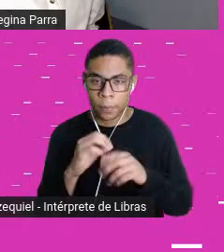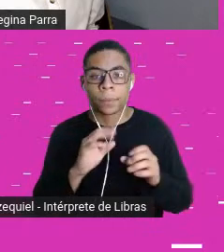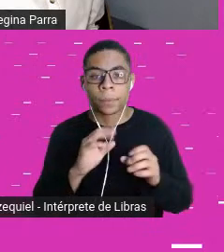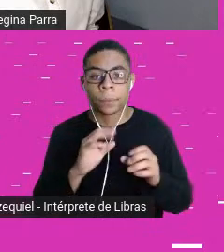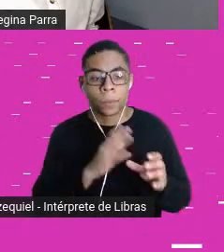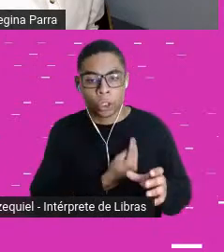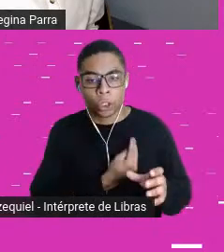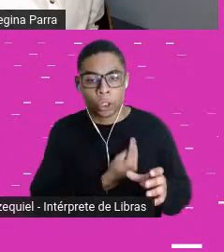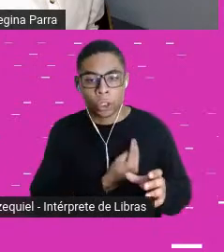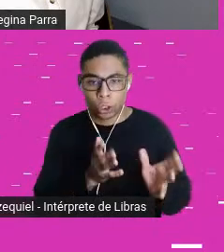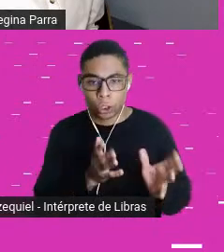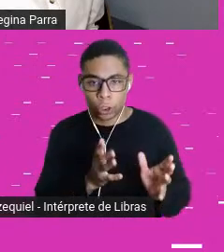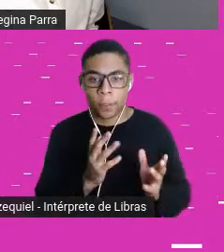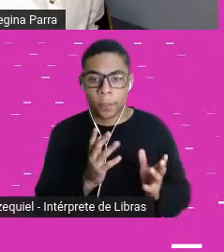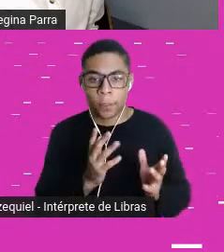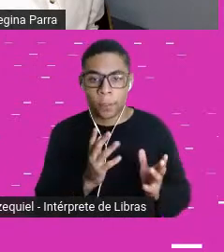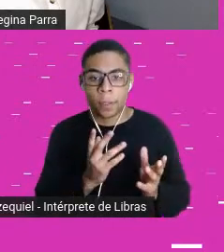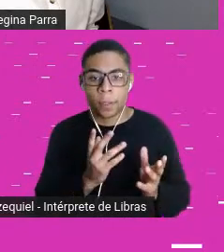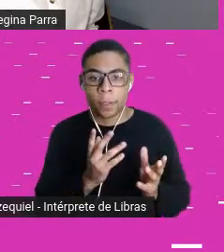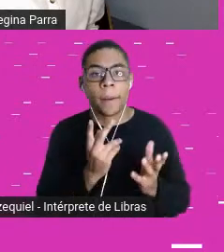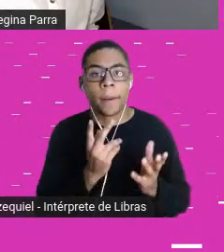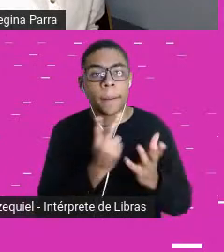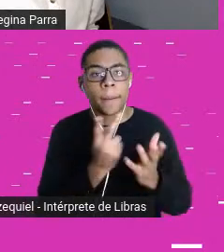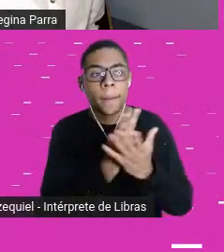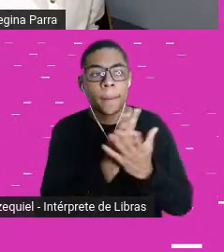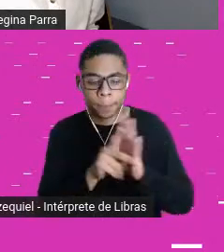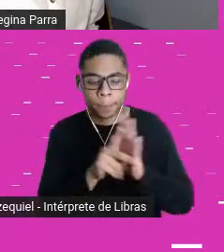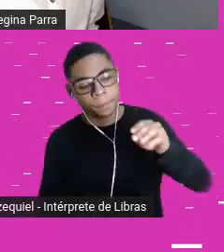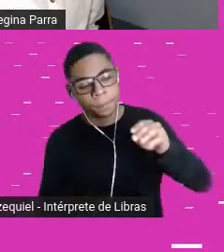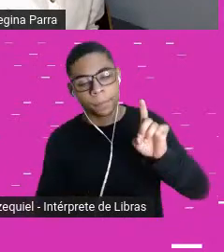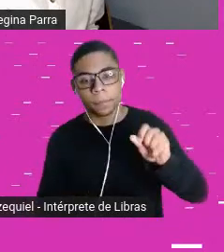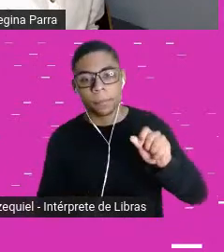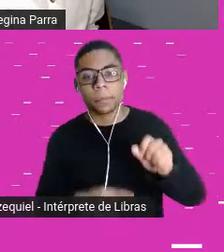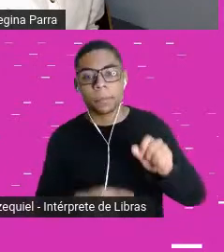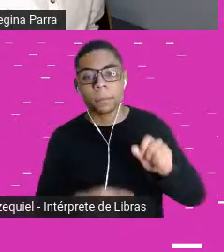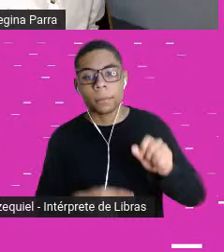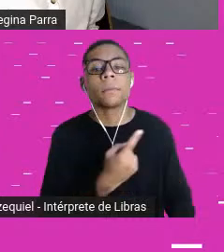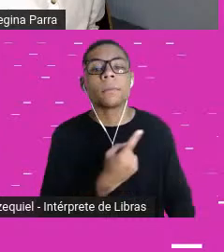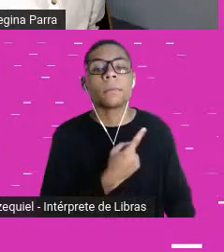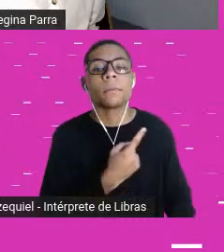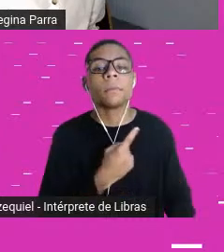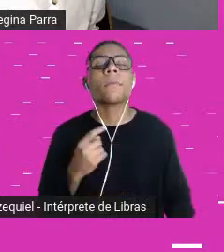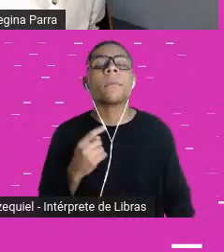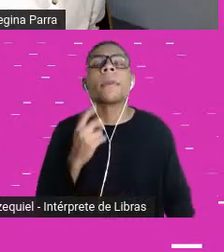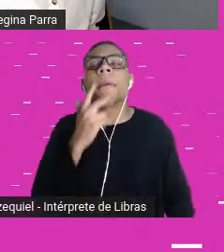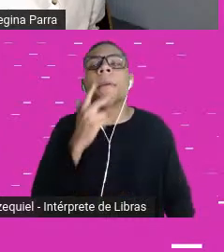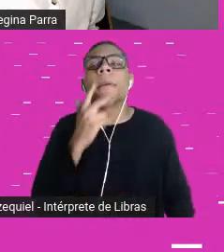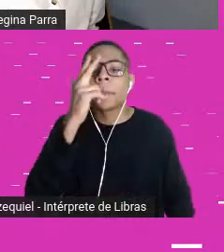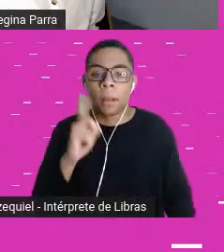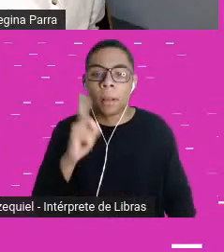com Medéia, nós fomos, digamos assim,